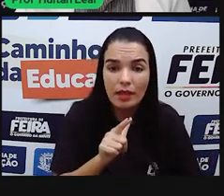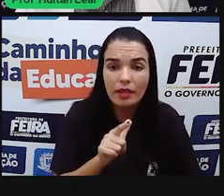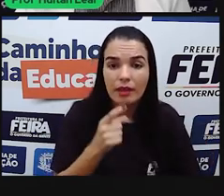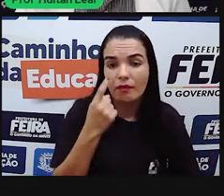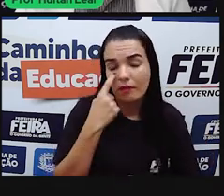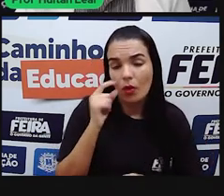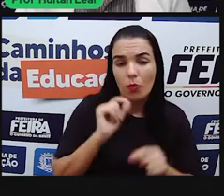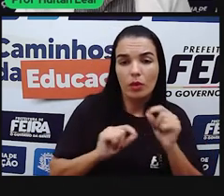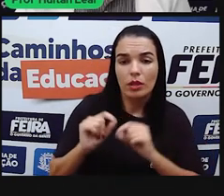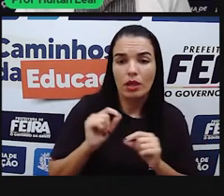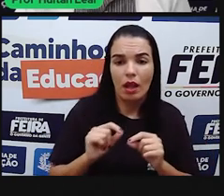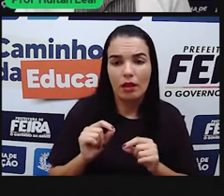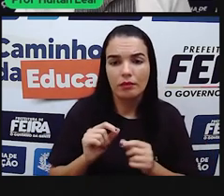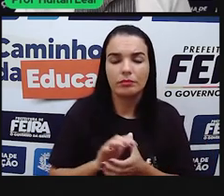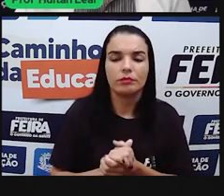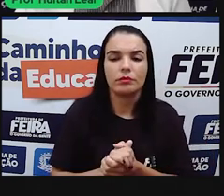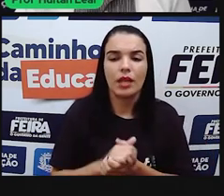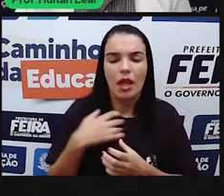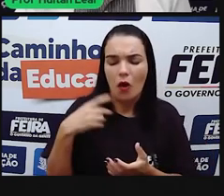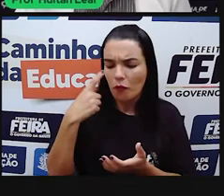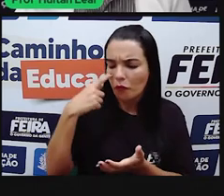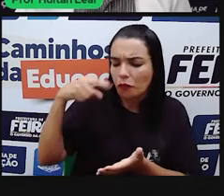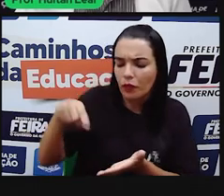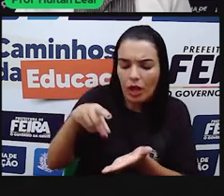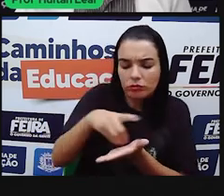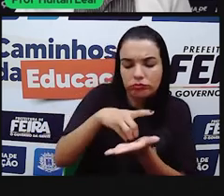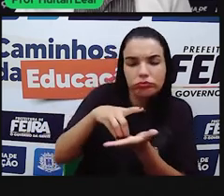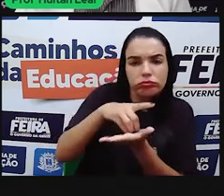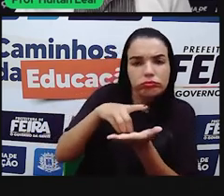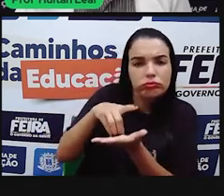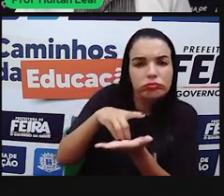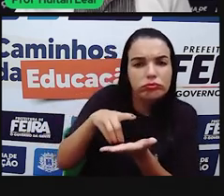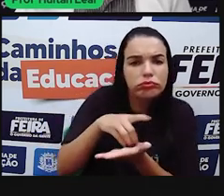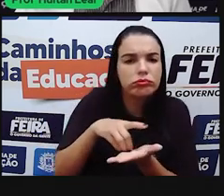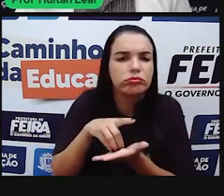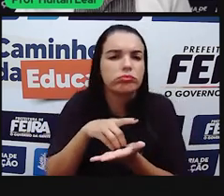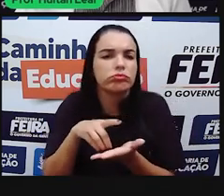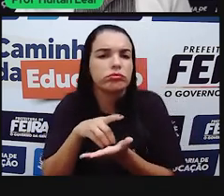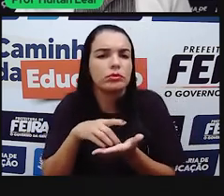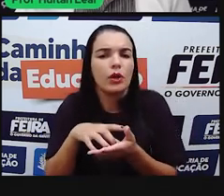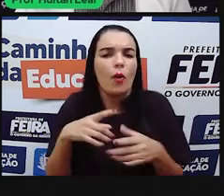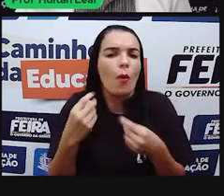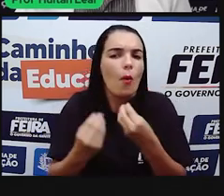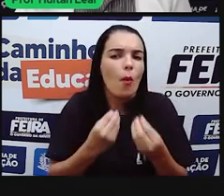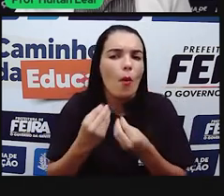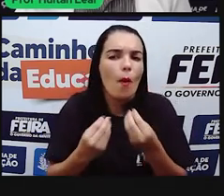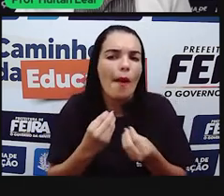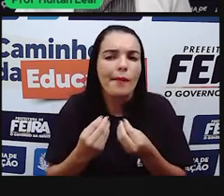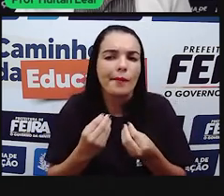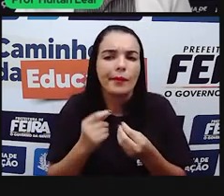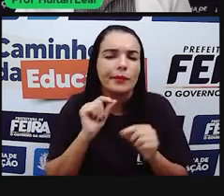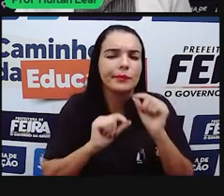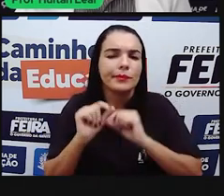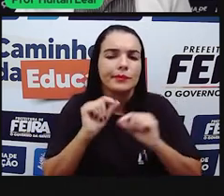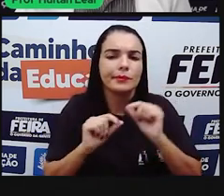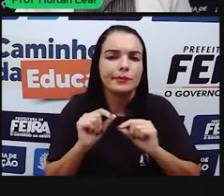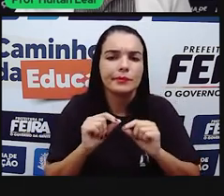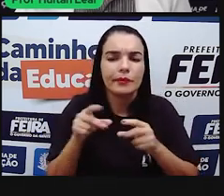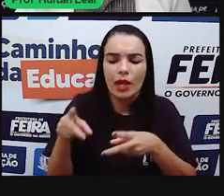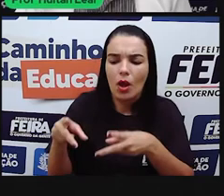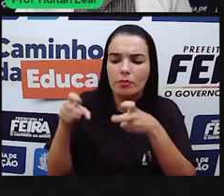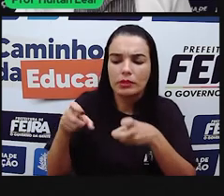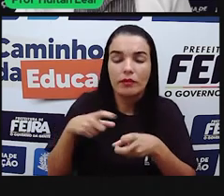Vejamos. Eu consultei o dicionário para saber direitinho como é que ele define canção e observei que ele